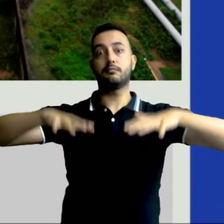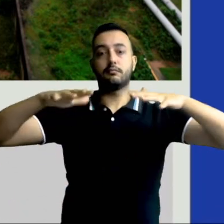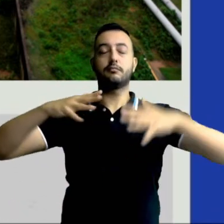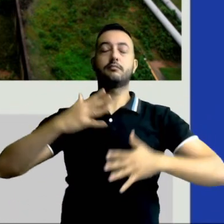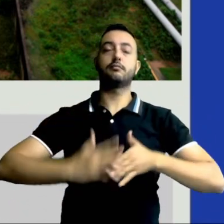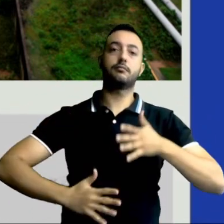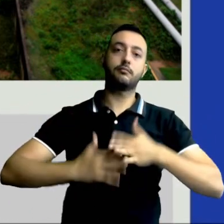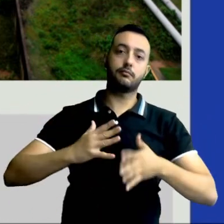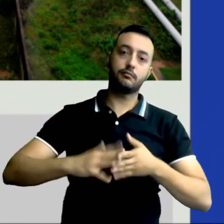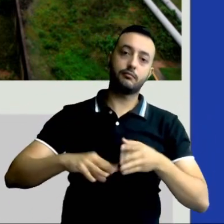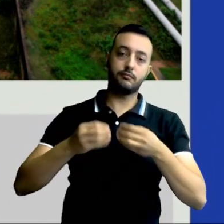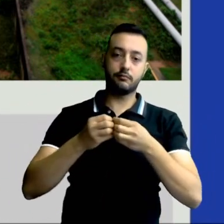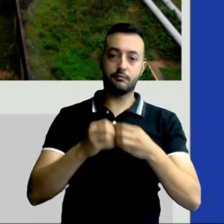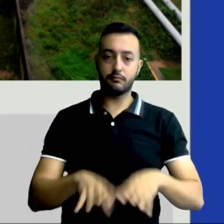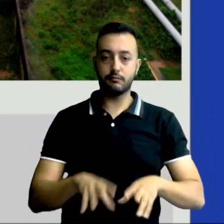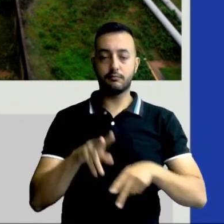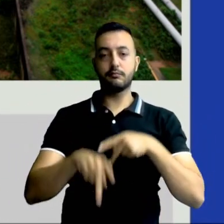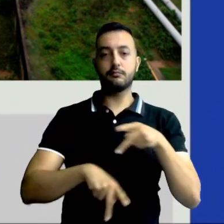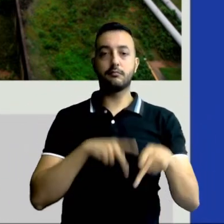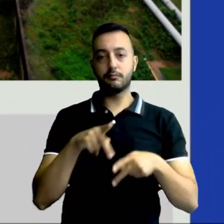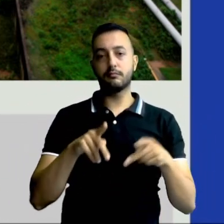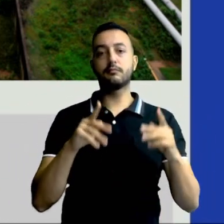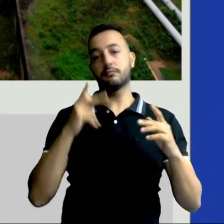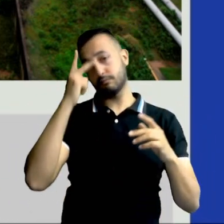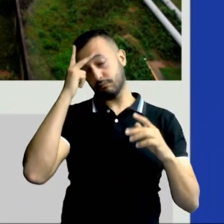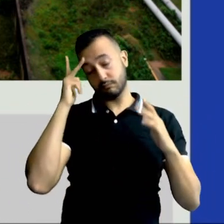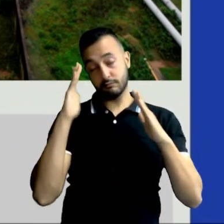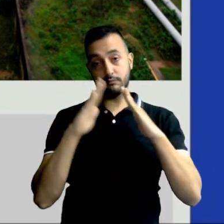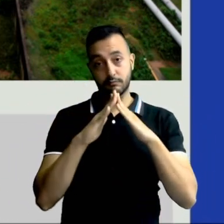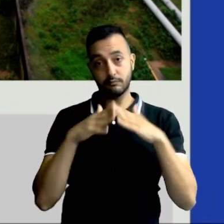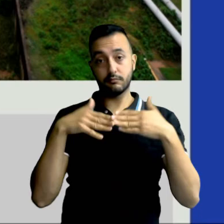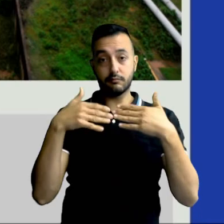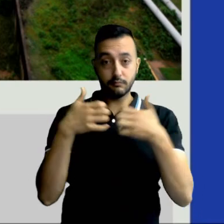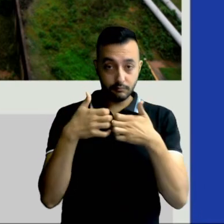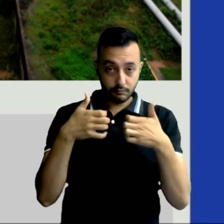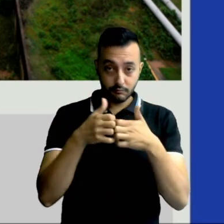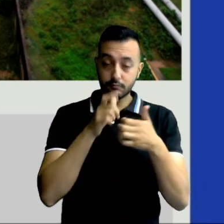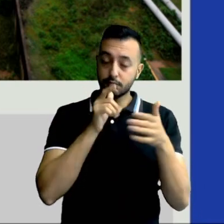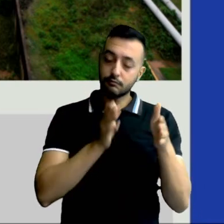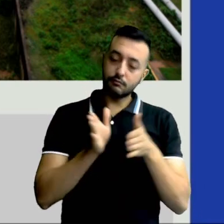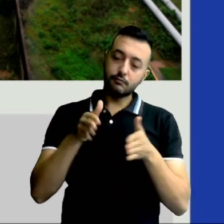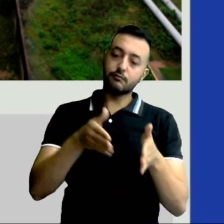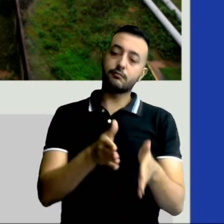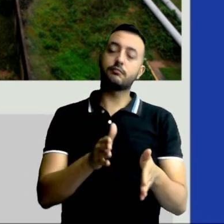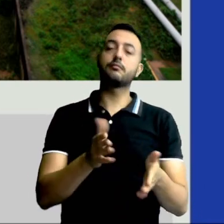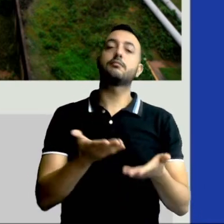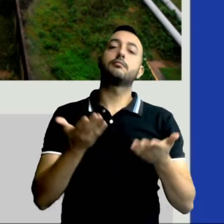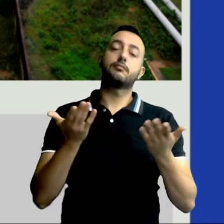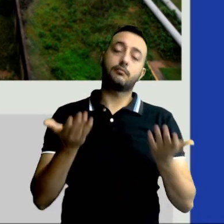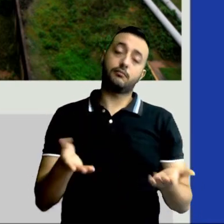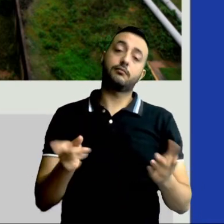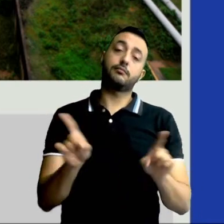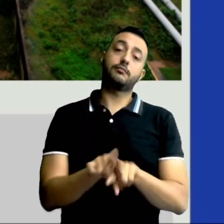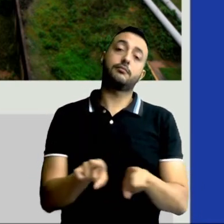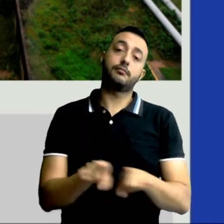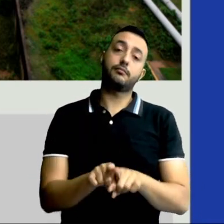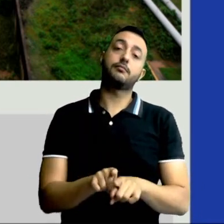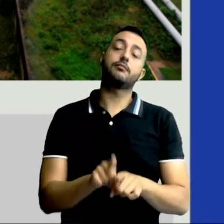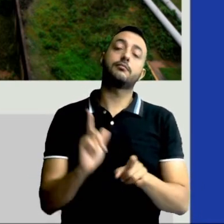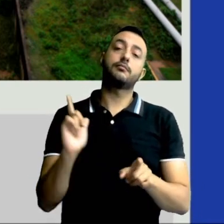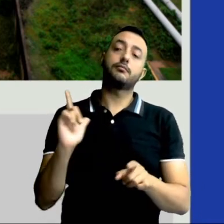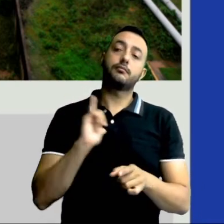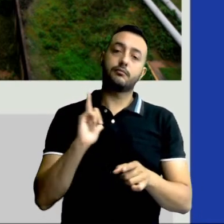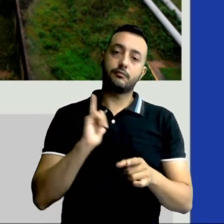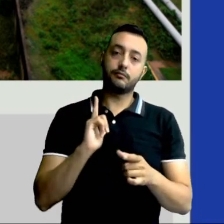causam transtornos e prejuízos à população Ribeirinha ou seja as pessoas que moram próximos ao Rio assim como também causa